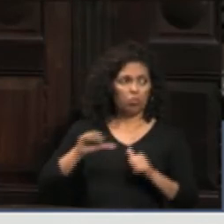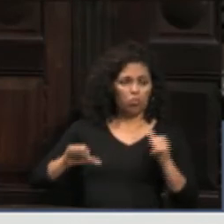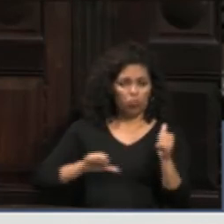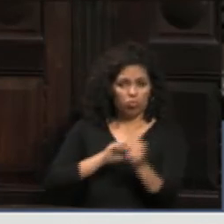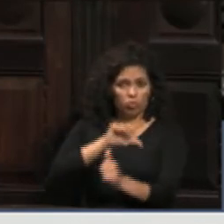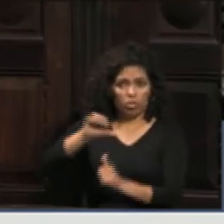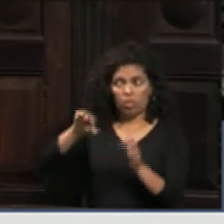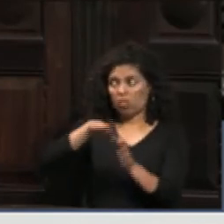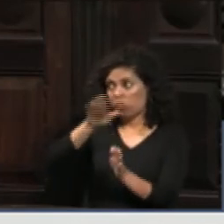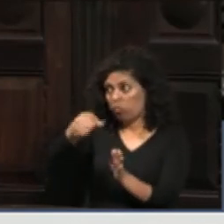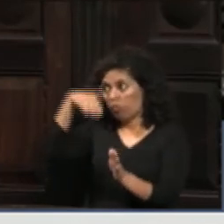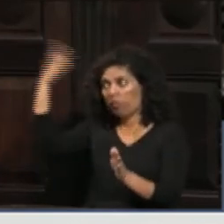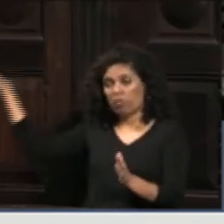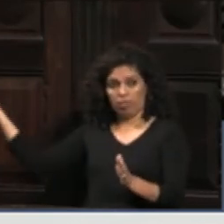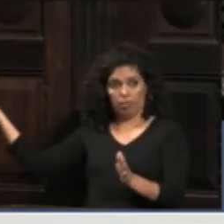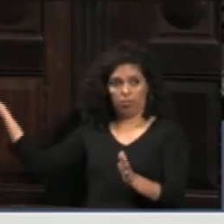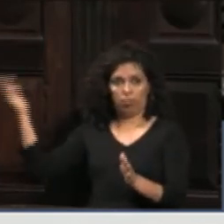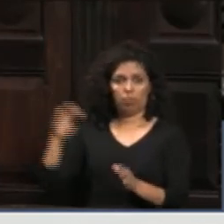externas,